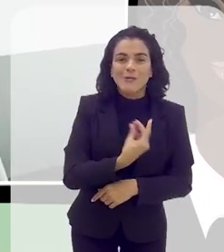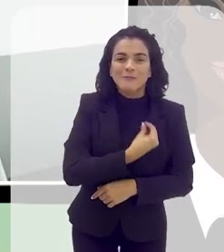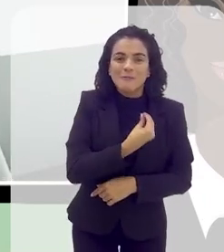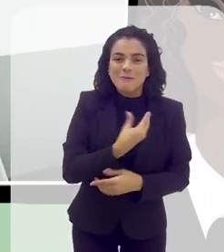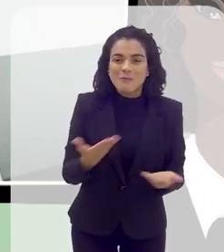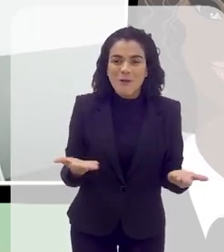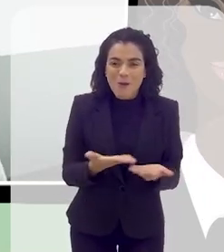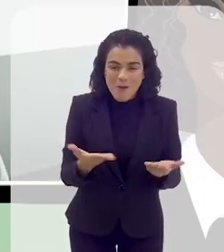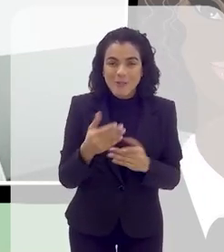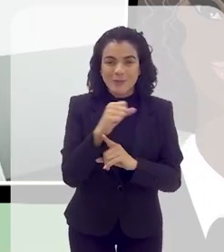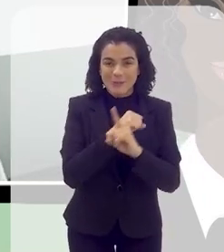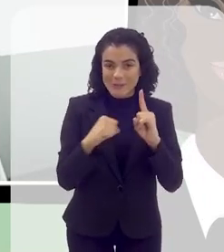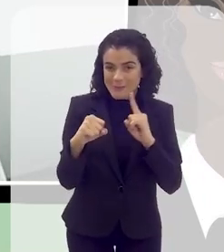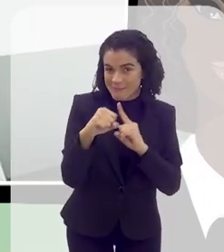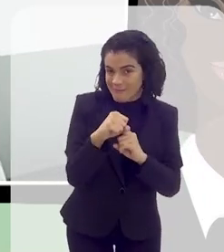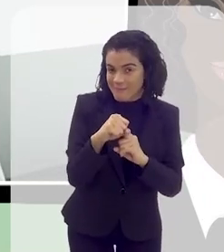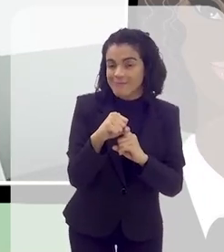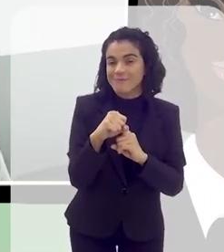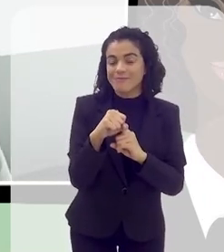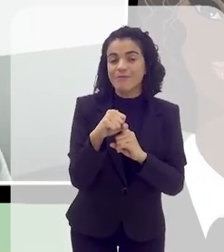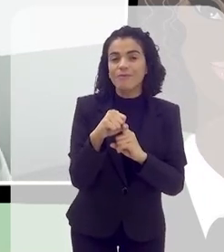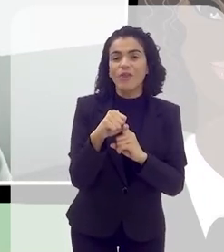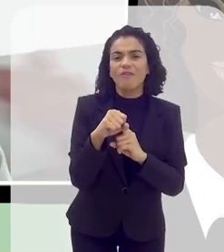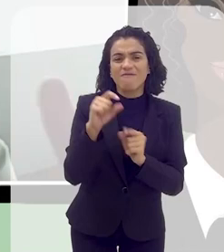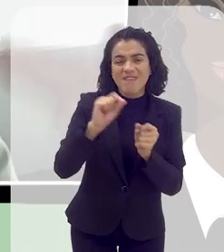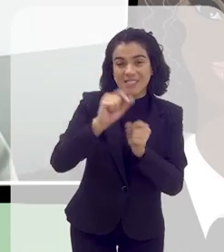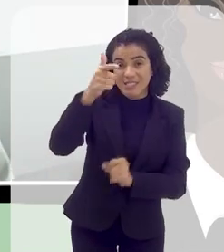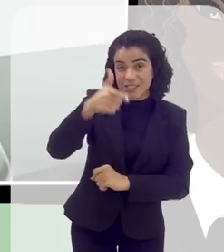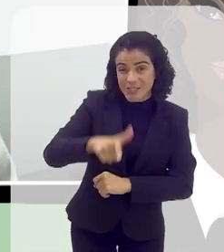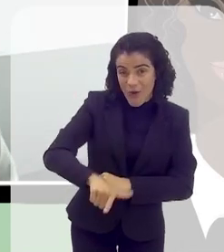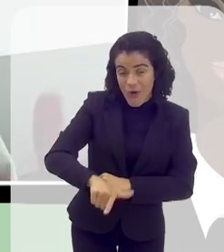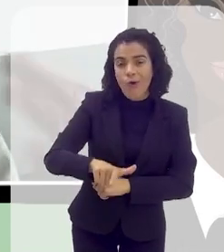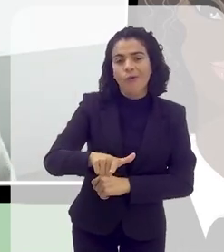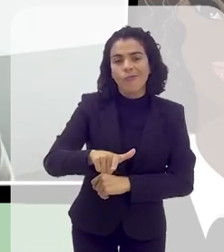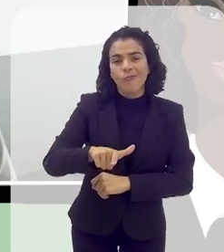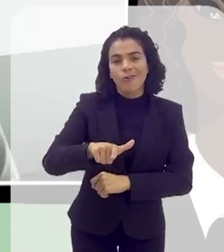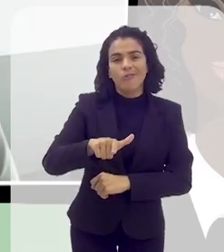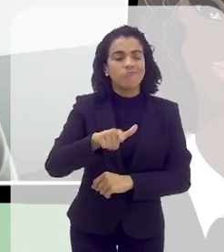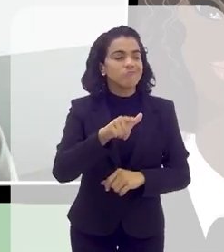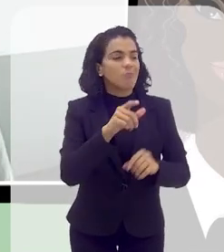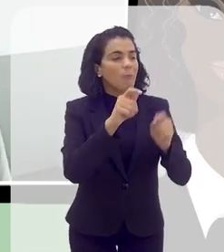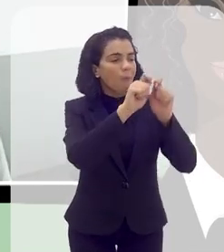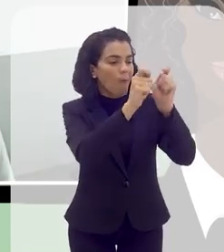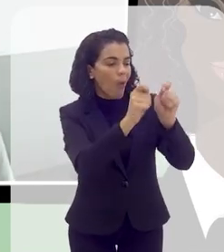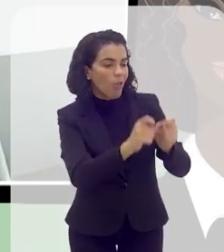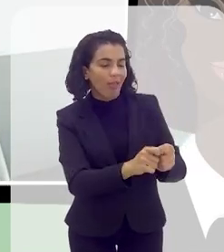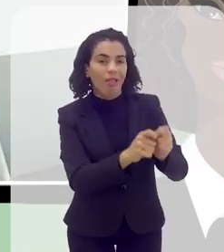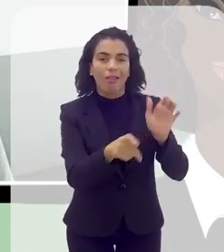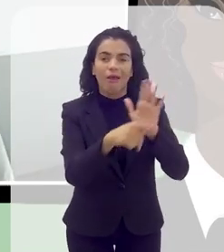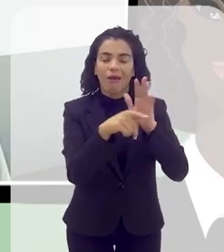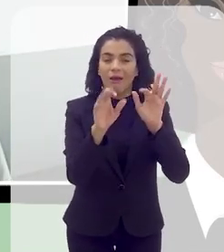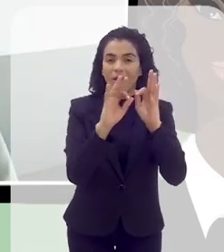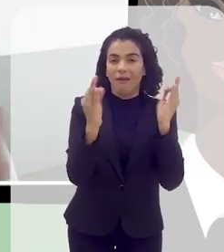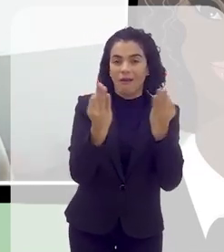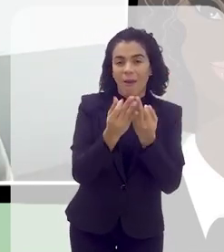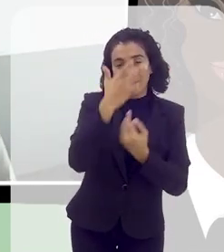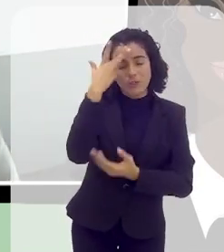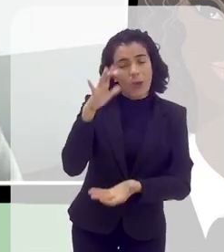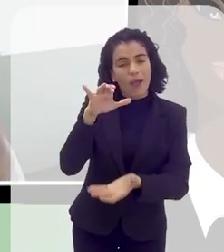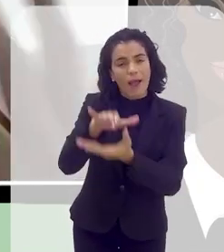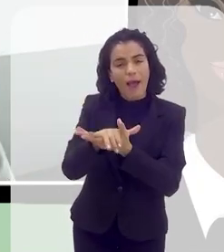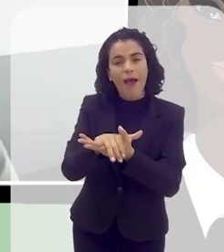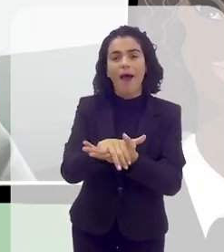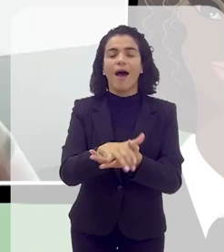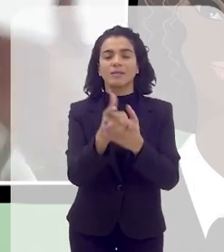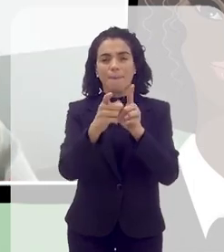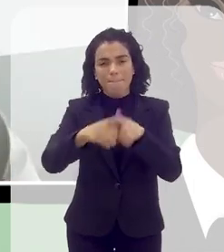hoje numa sociedade onde o refazer o formato familiar faz parte. Então as pessoas